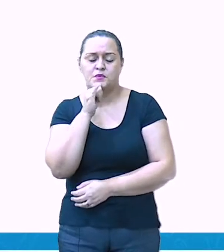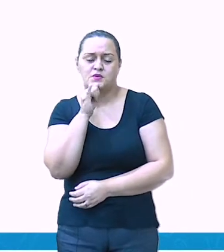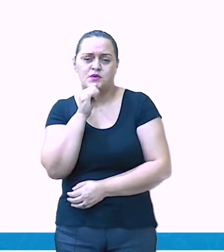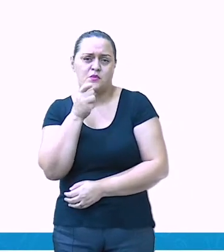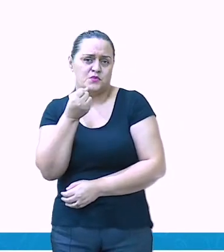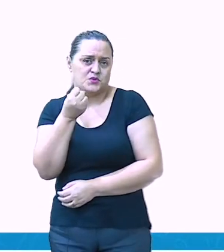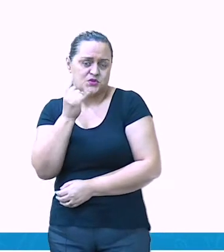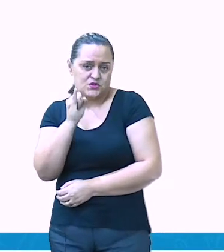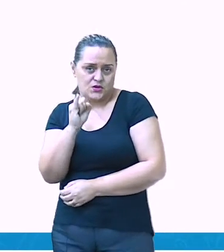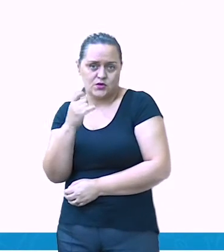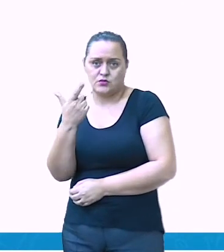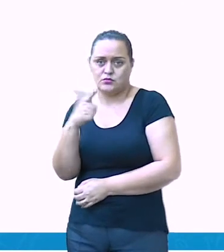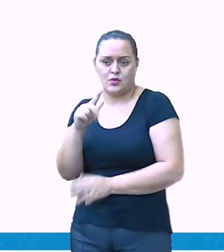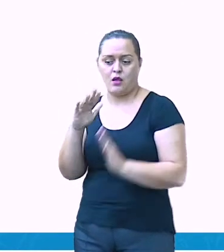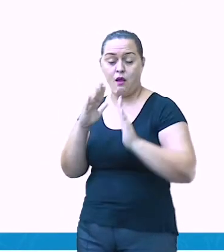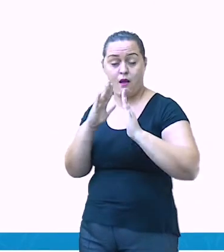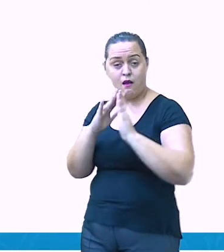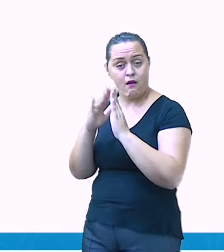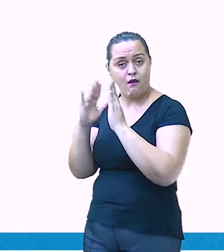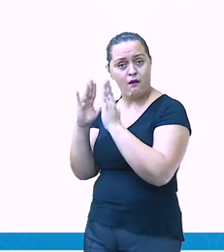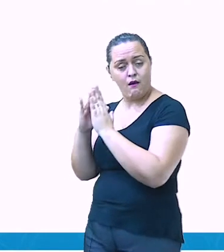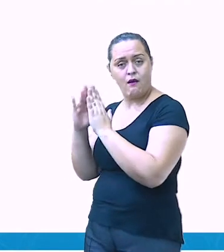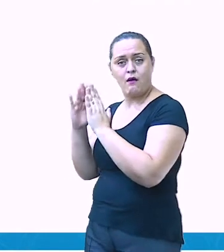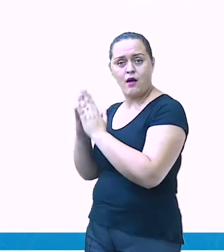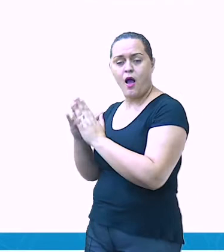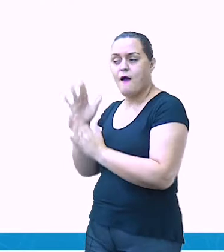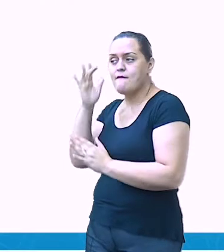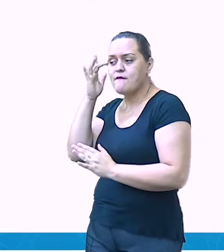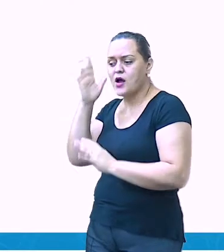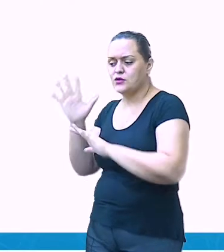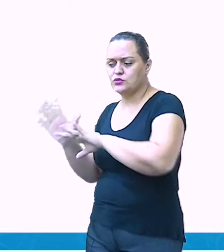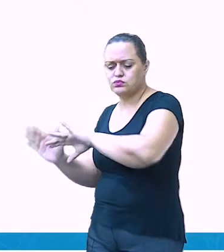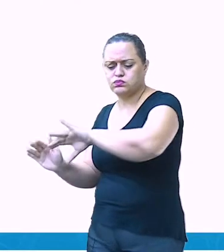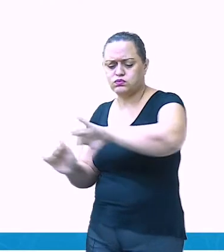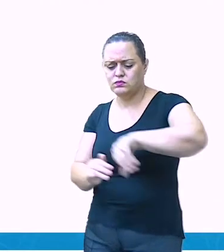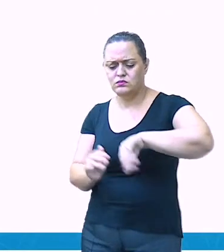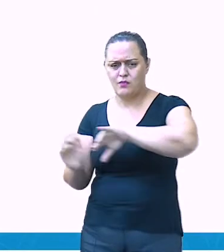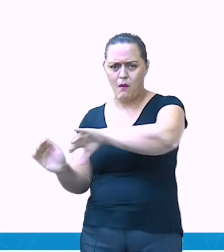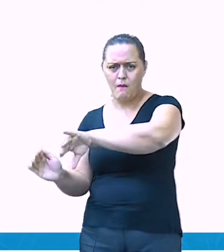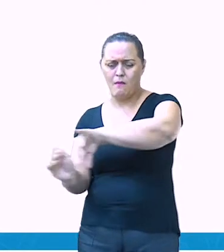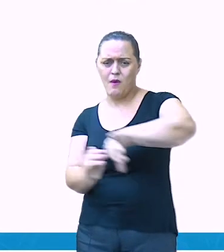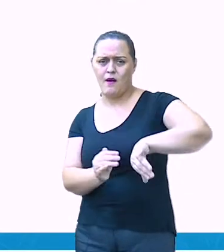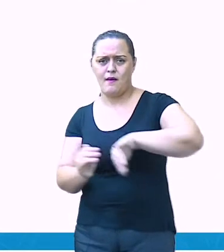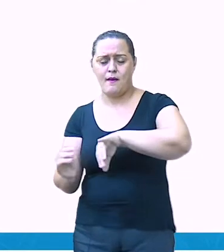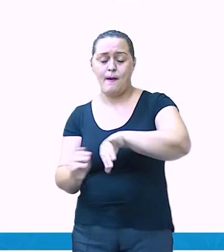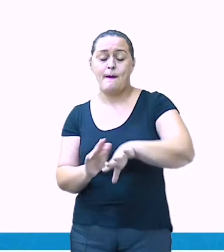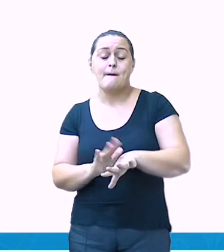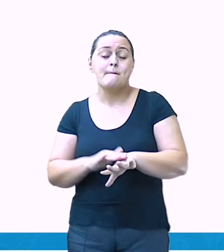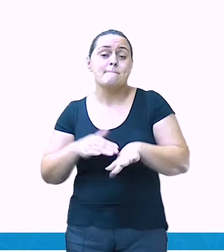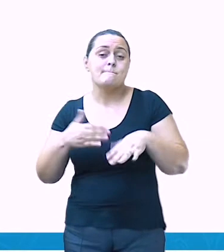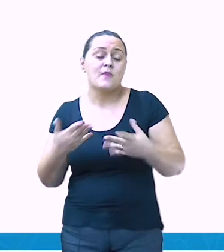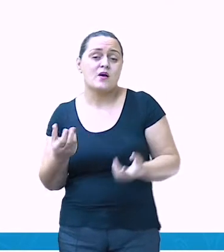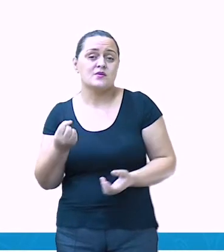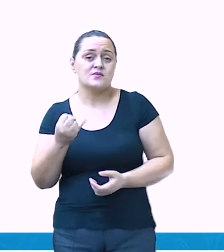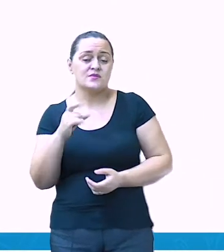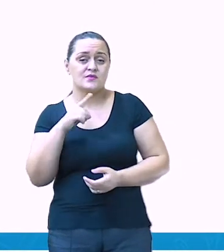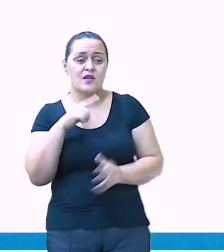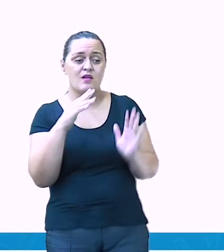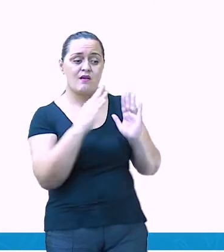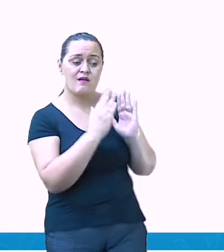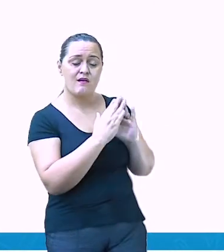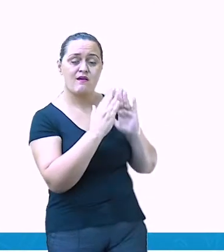é fácil de fazer até mesmo a retirada. Porém, quando isso acontece em